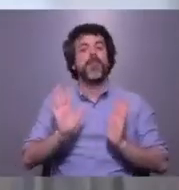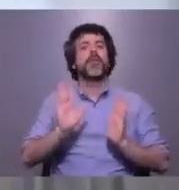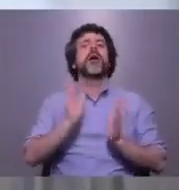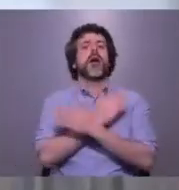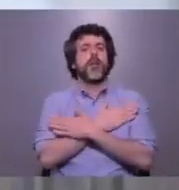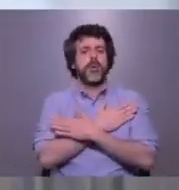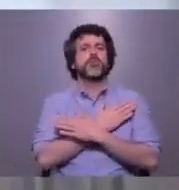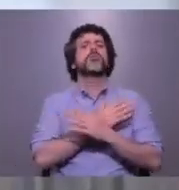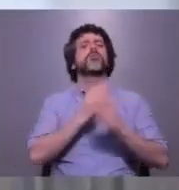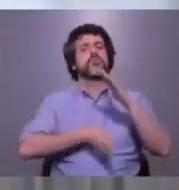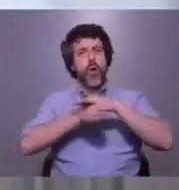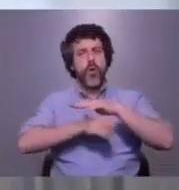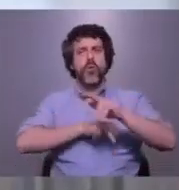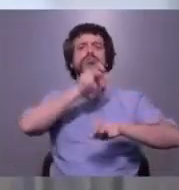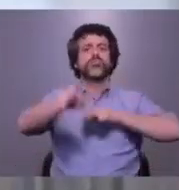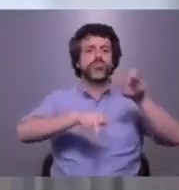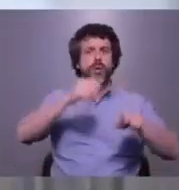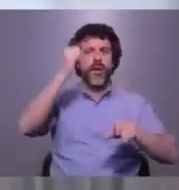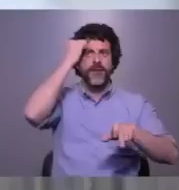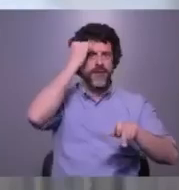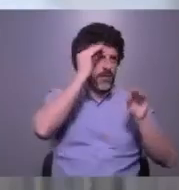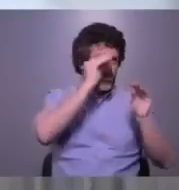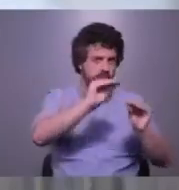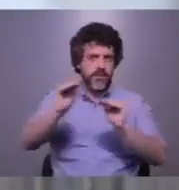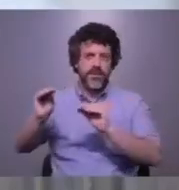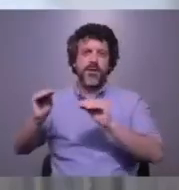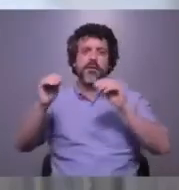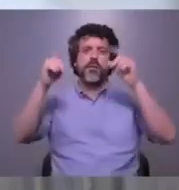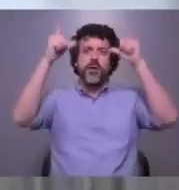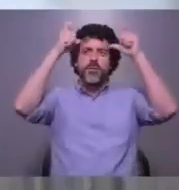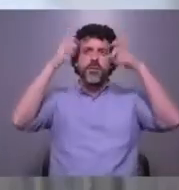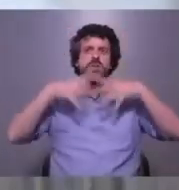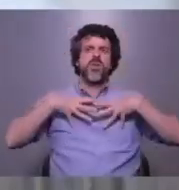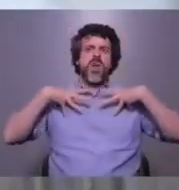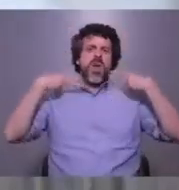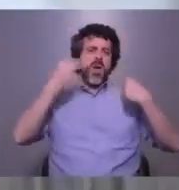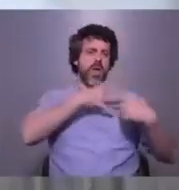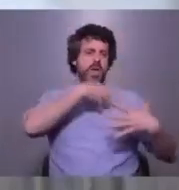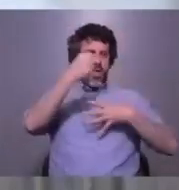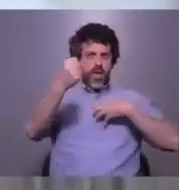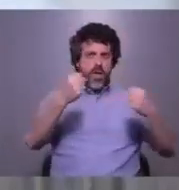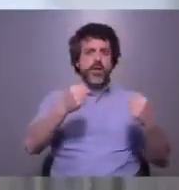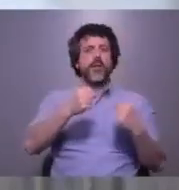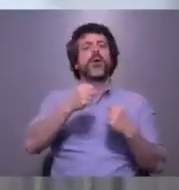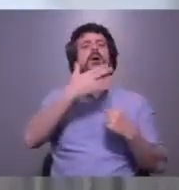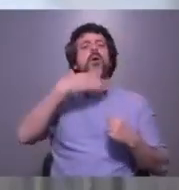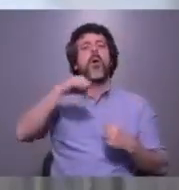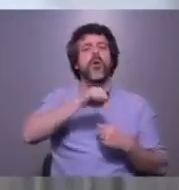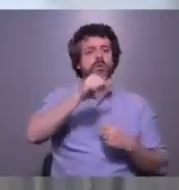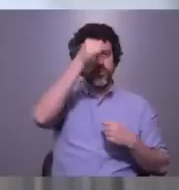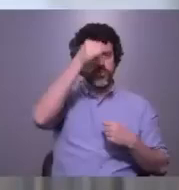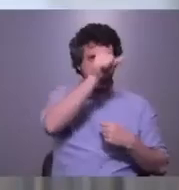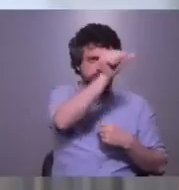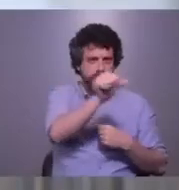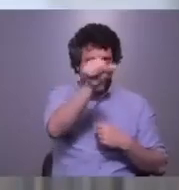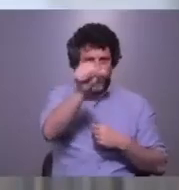do nawrócenia. Wyrzucali też wiele złych duchów oraz wielu chorych namaszczali